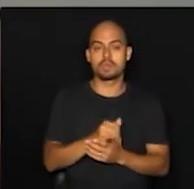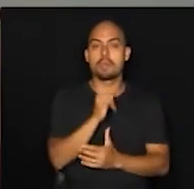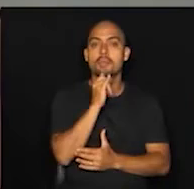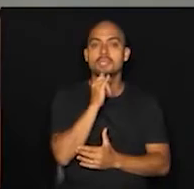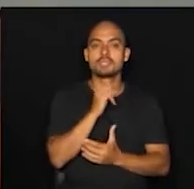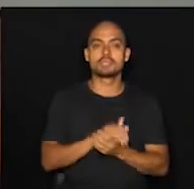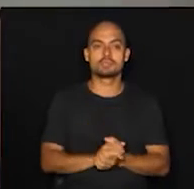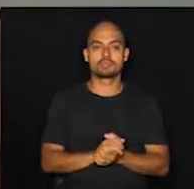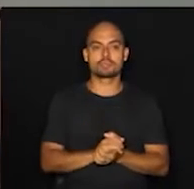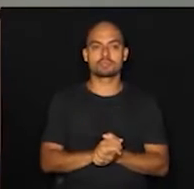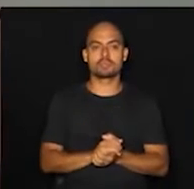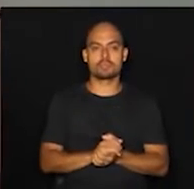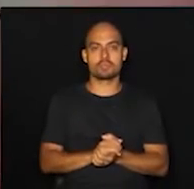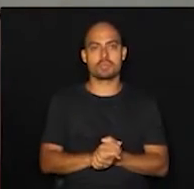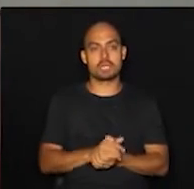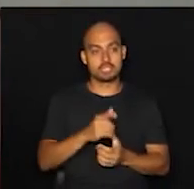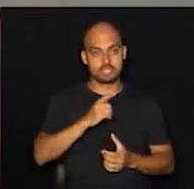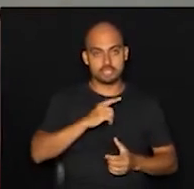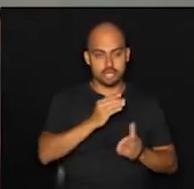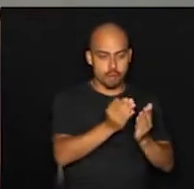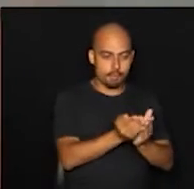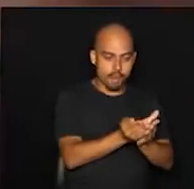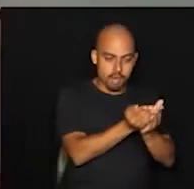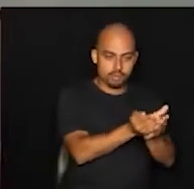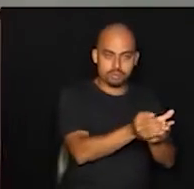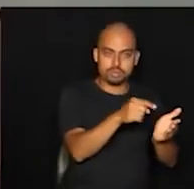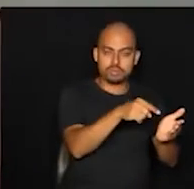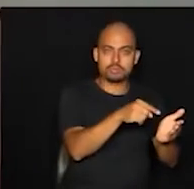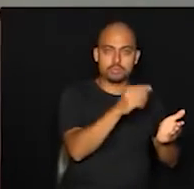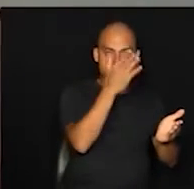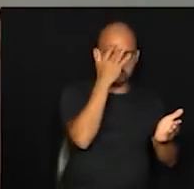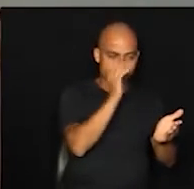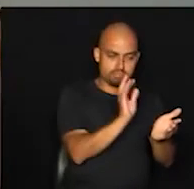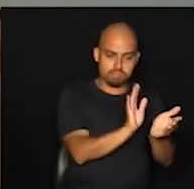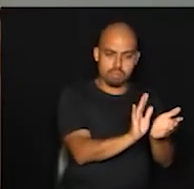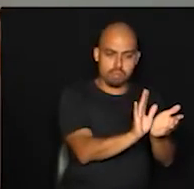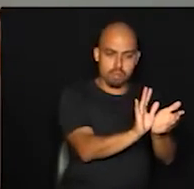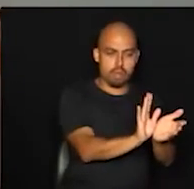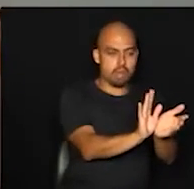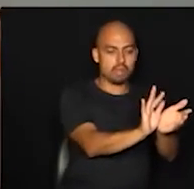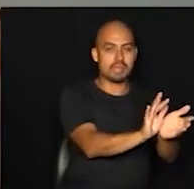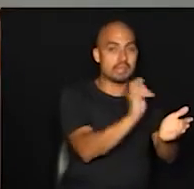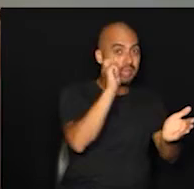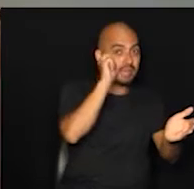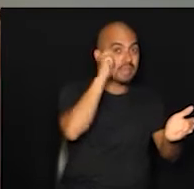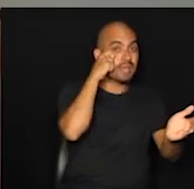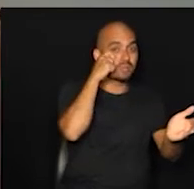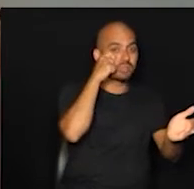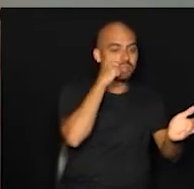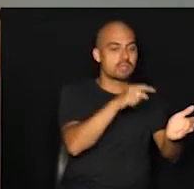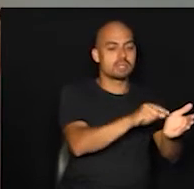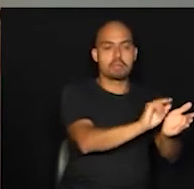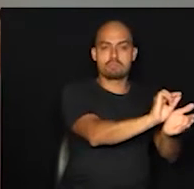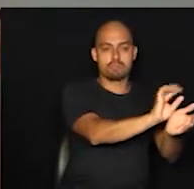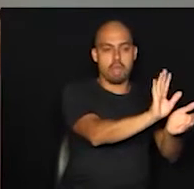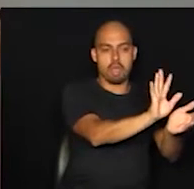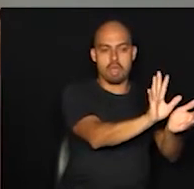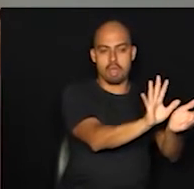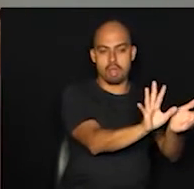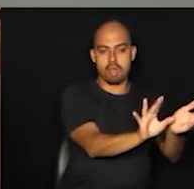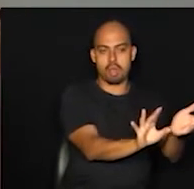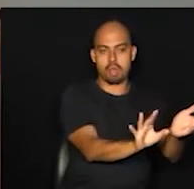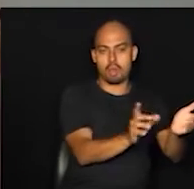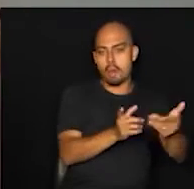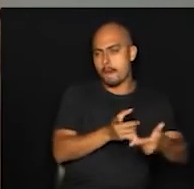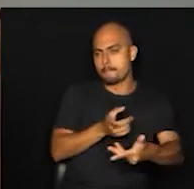Eles trocaram tiro pra caramba. Eles eram negros, né? 90% dos imperiais marinheiros eram pretos. E aí, o que eu falo no livro?